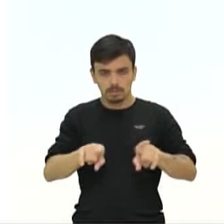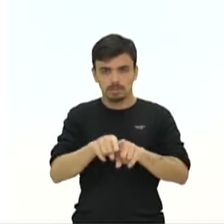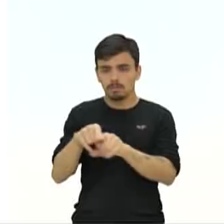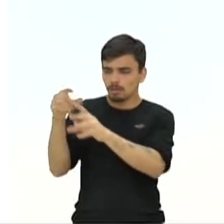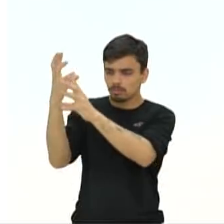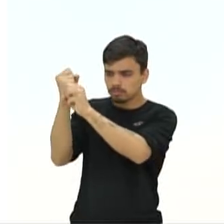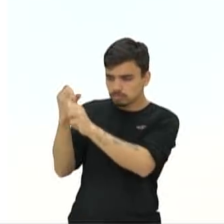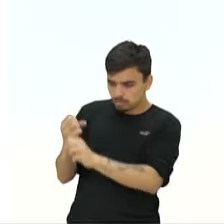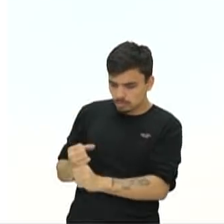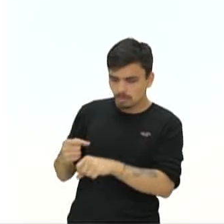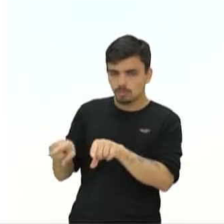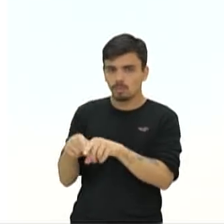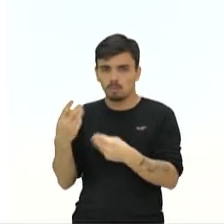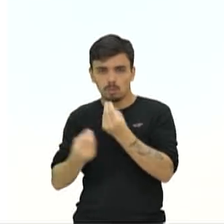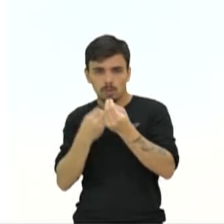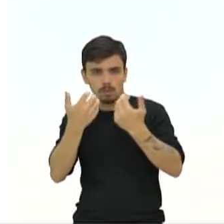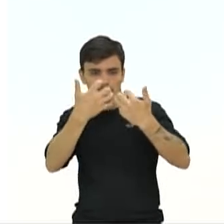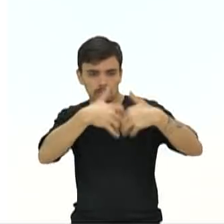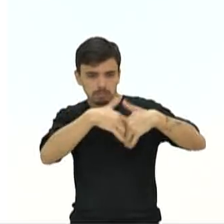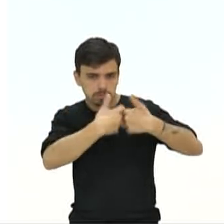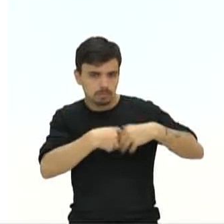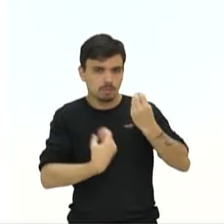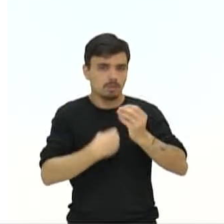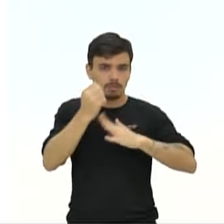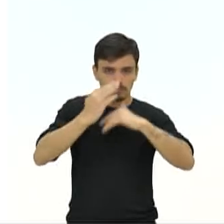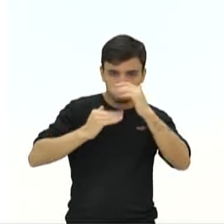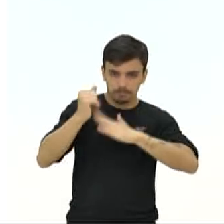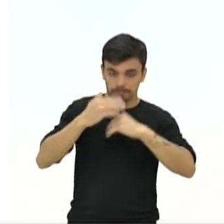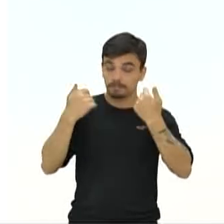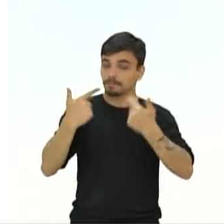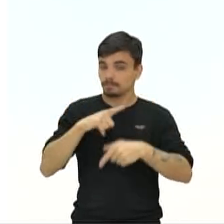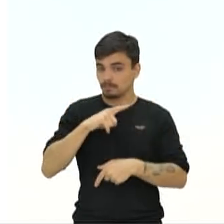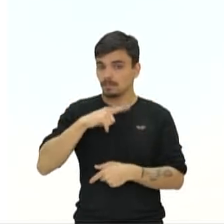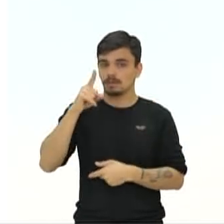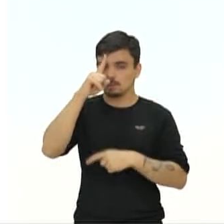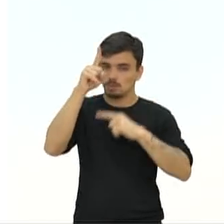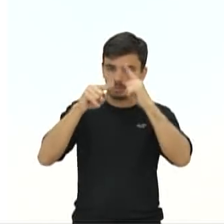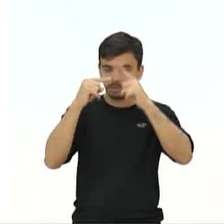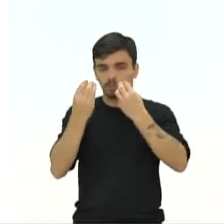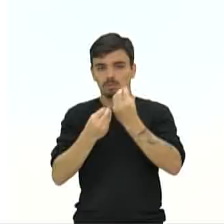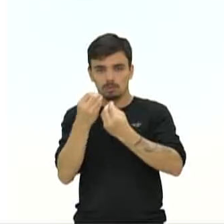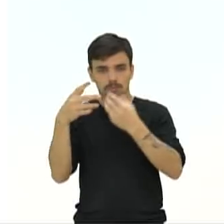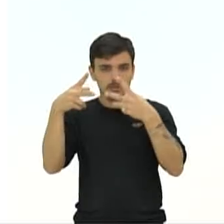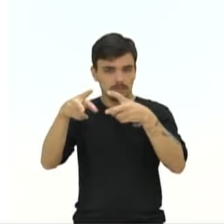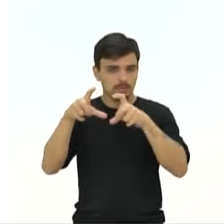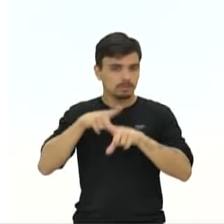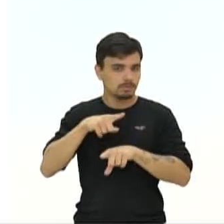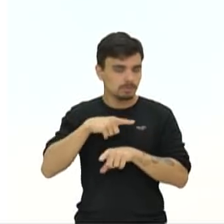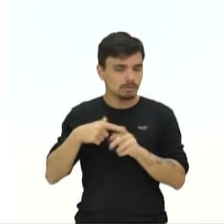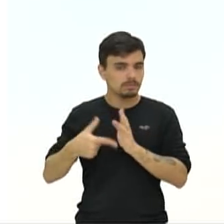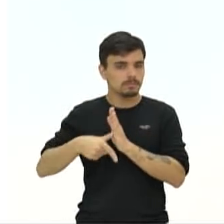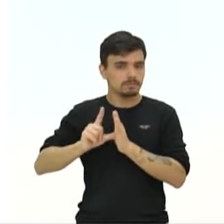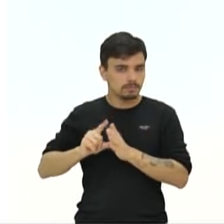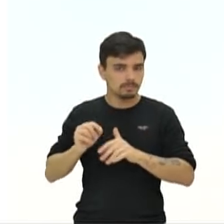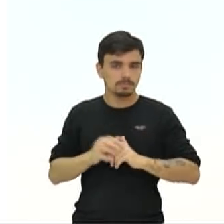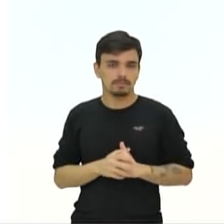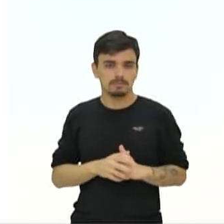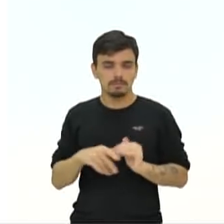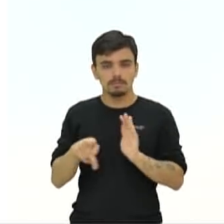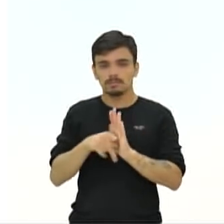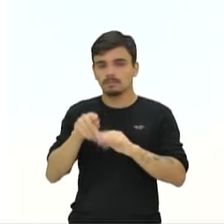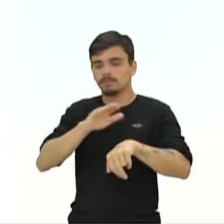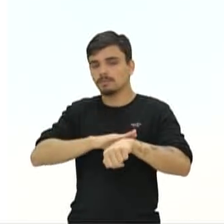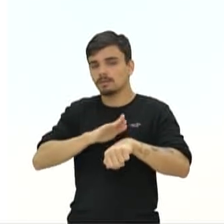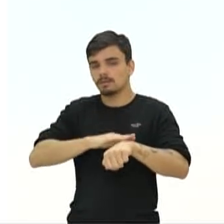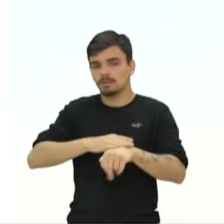como fazer, como construir. Claro, né? Nós temos que ter a noção de proporção que ele tinha da